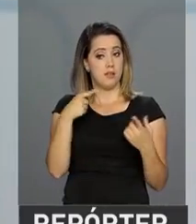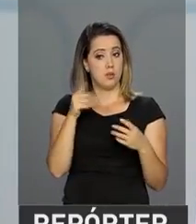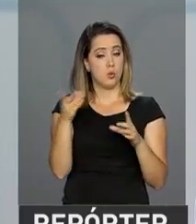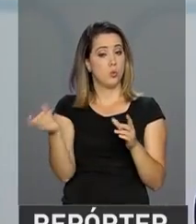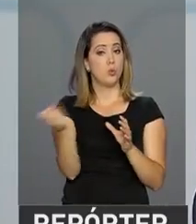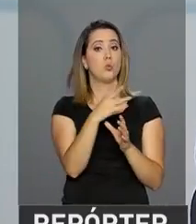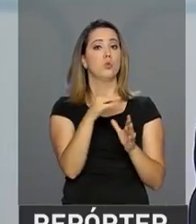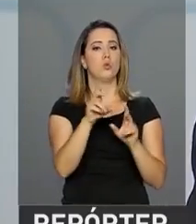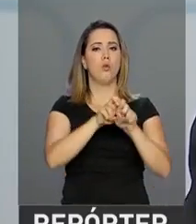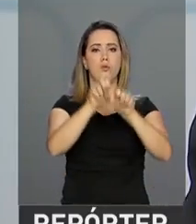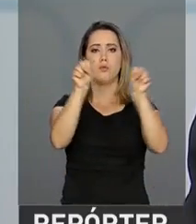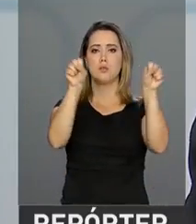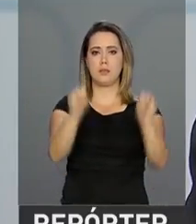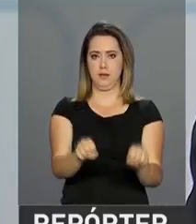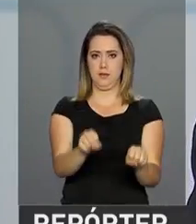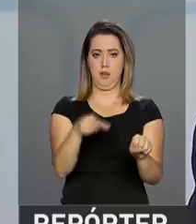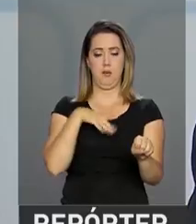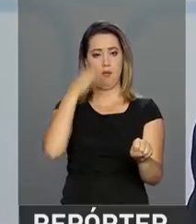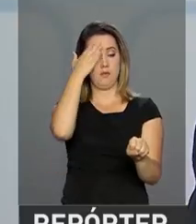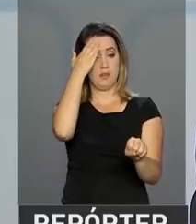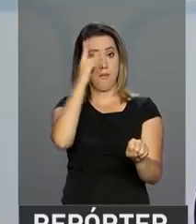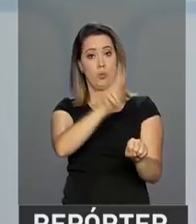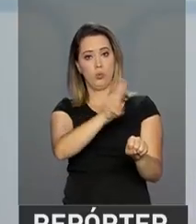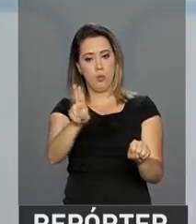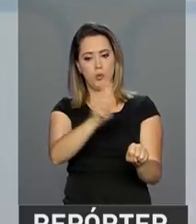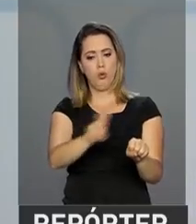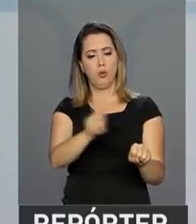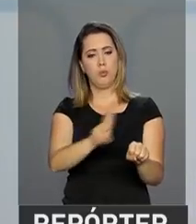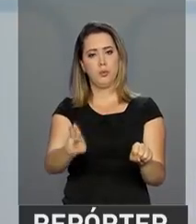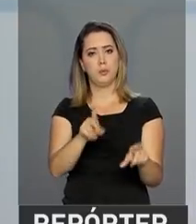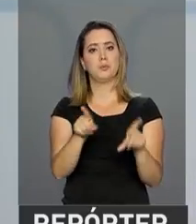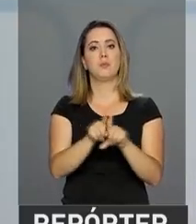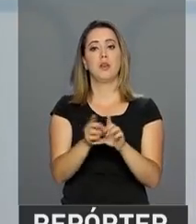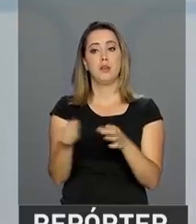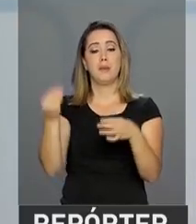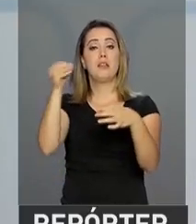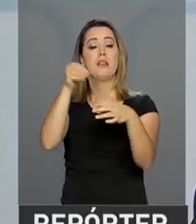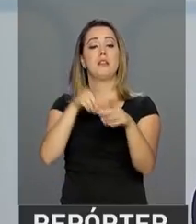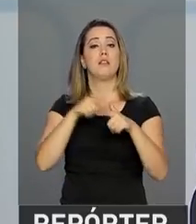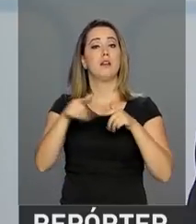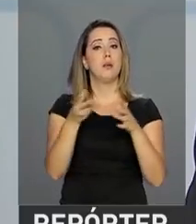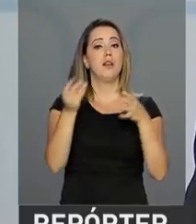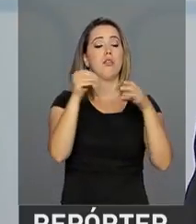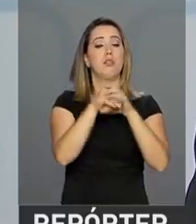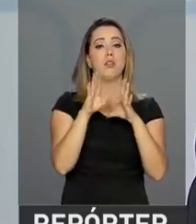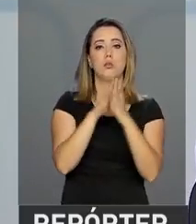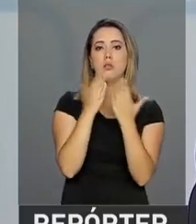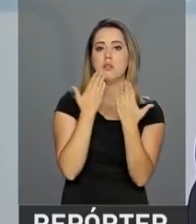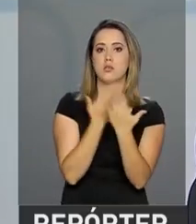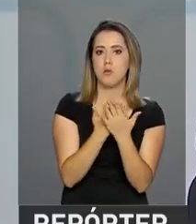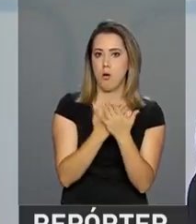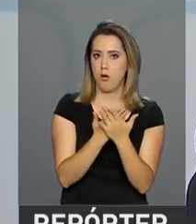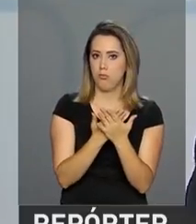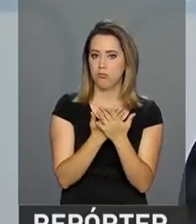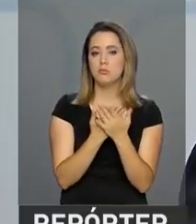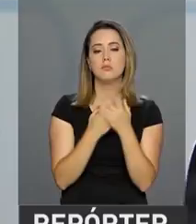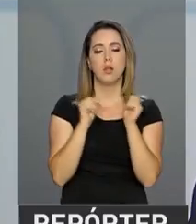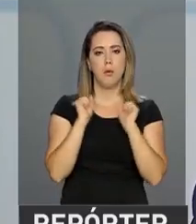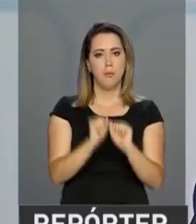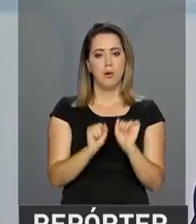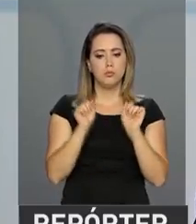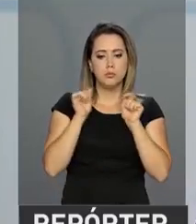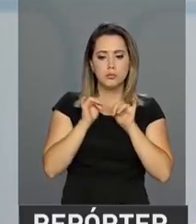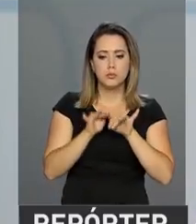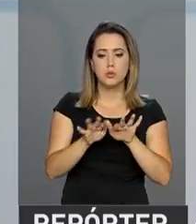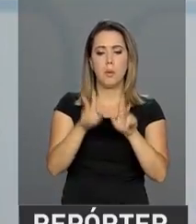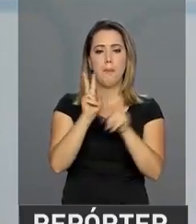a portaria interministerial saúde na escola que vai nos permitir também ao poder vacinar nas escolas fazer ampla